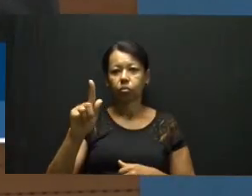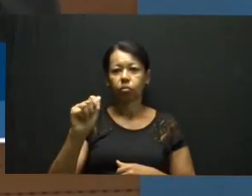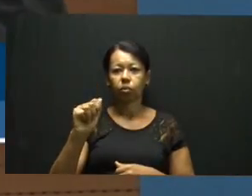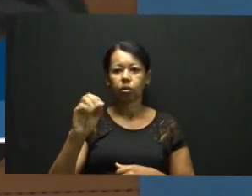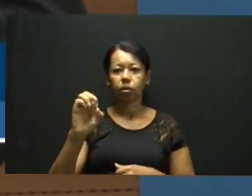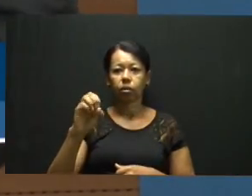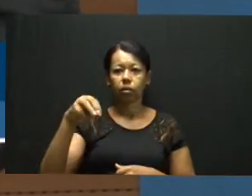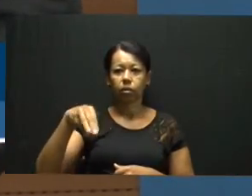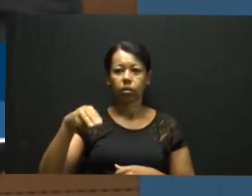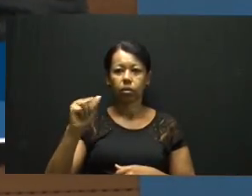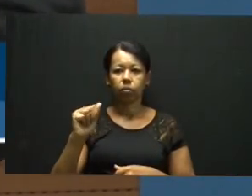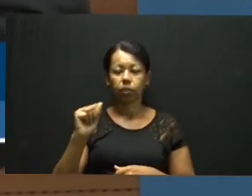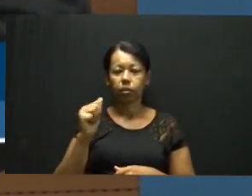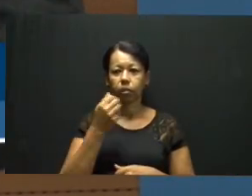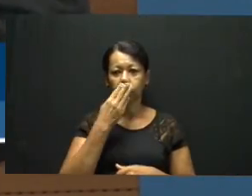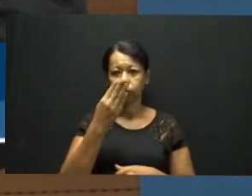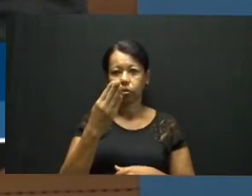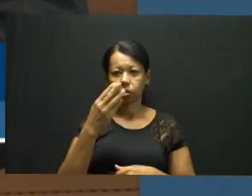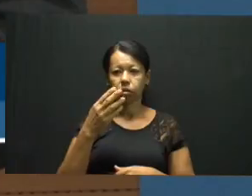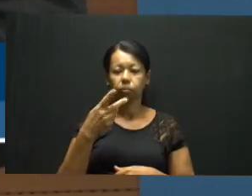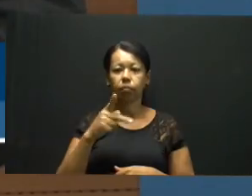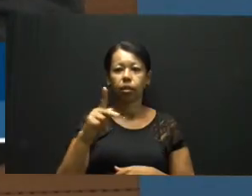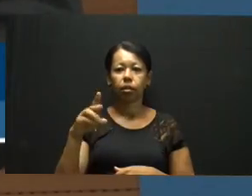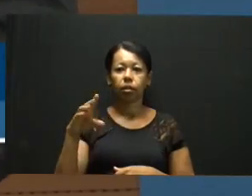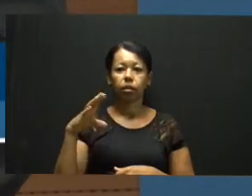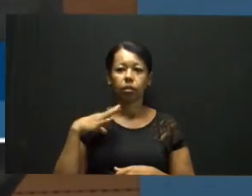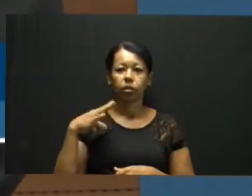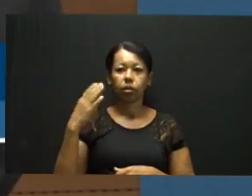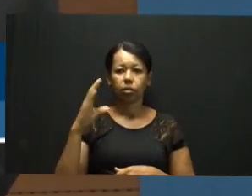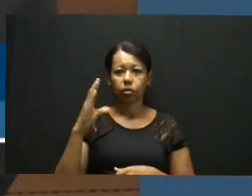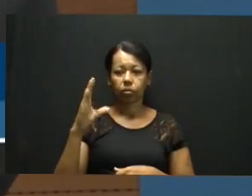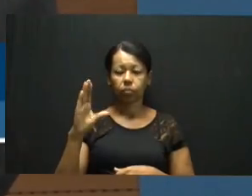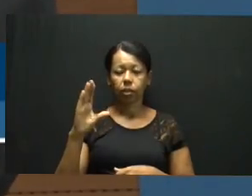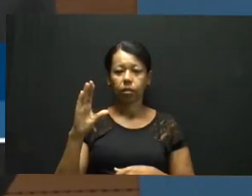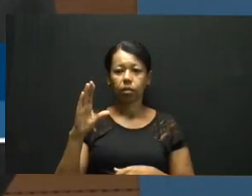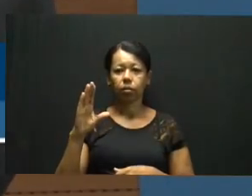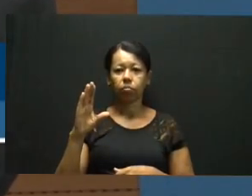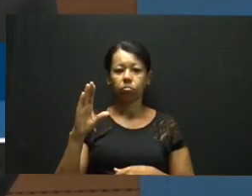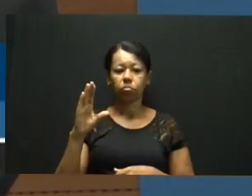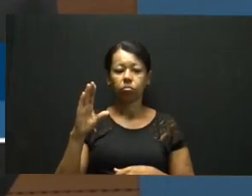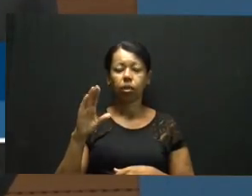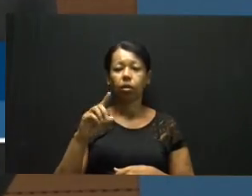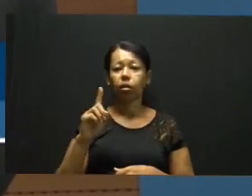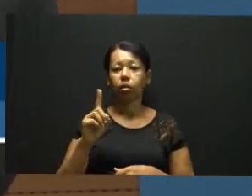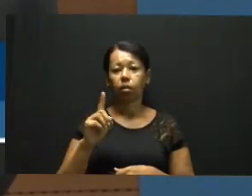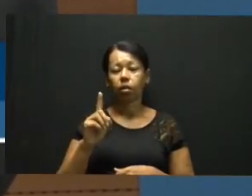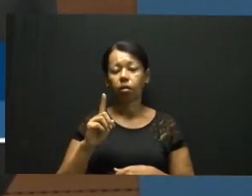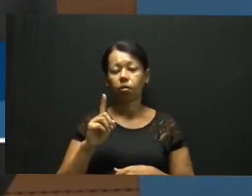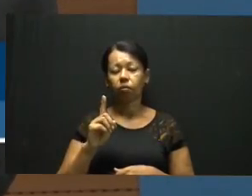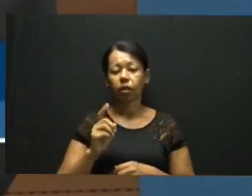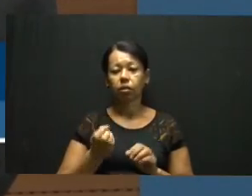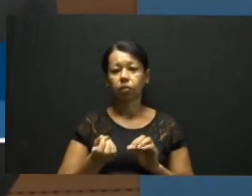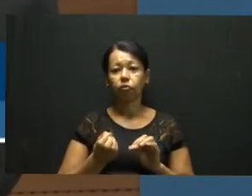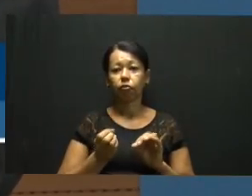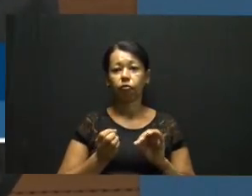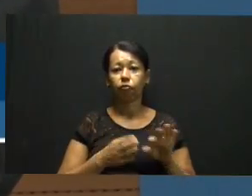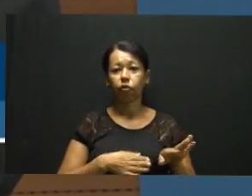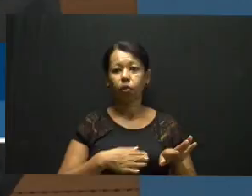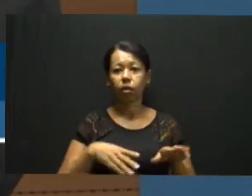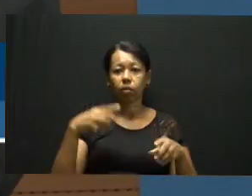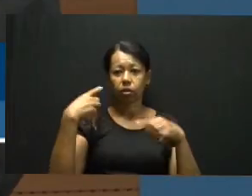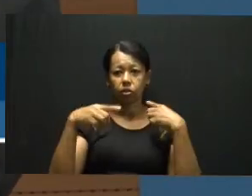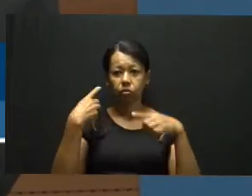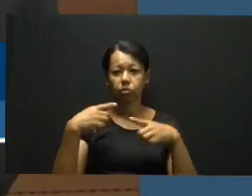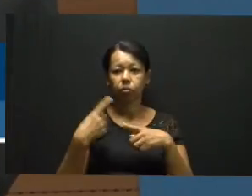e pedi para que Cubatão não ficasse alijado, ou seja, fora das discussões, porque aqui